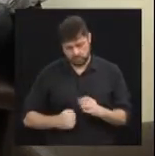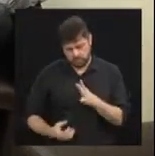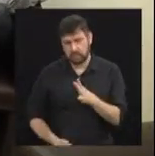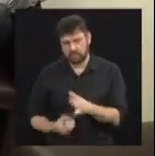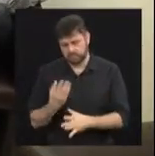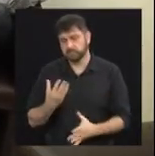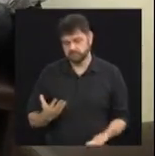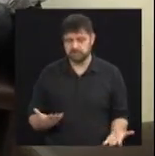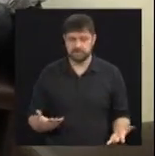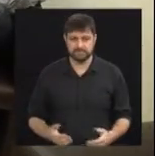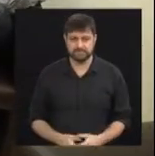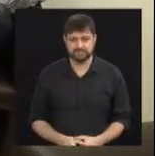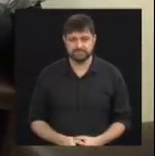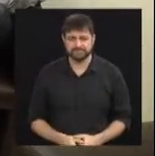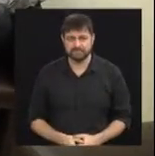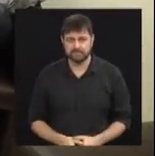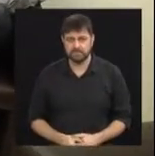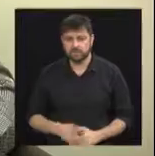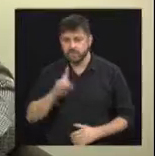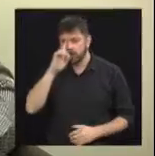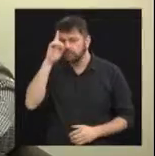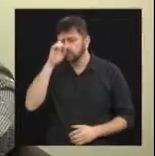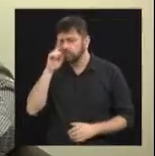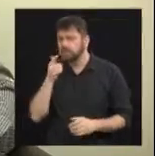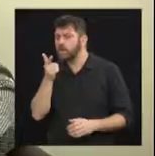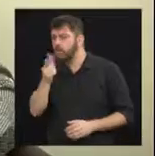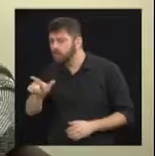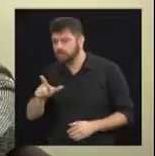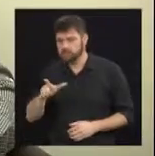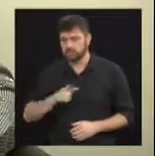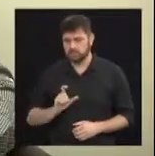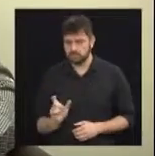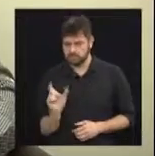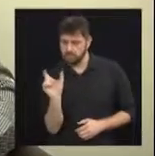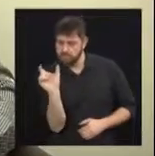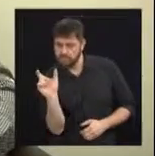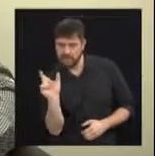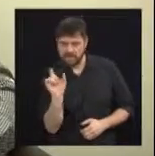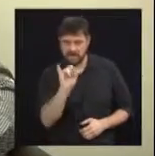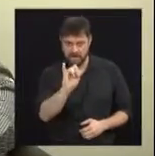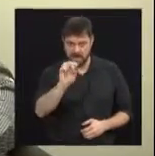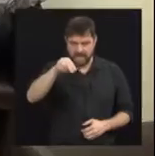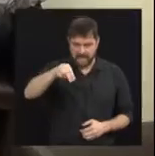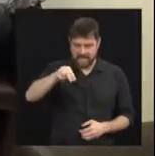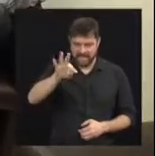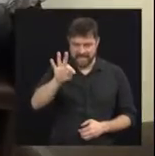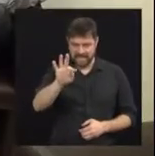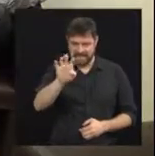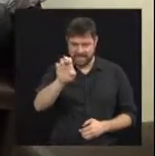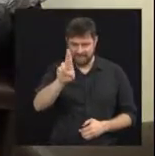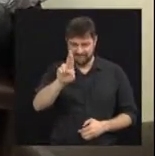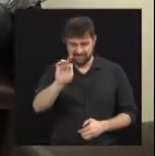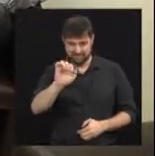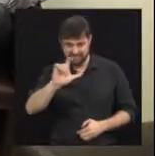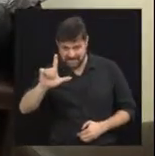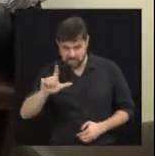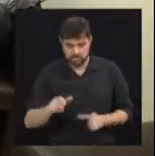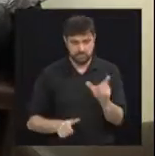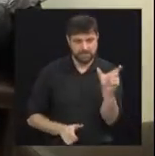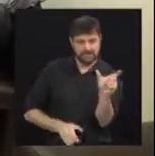momento da vida. E olha só a próxima dúvida. Tem diferença entre ser infértil e estéril? Na verdade,